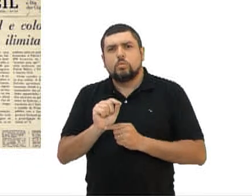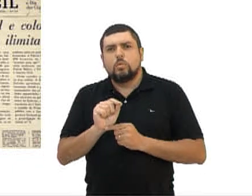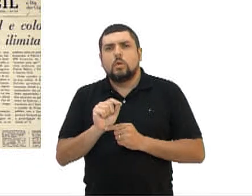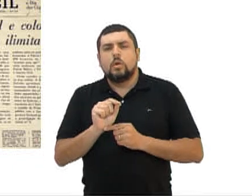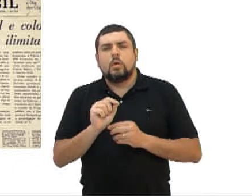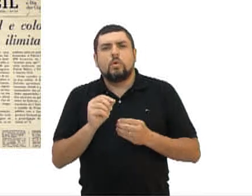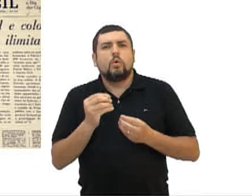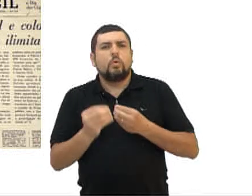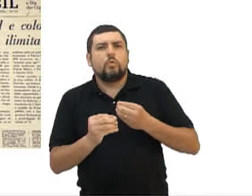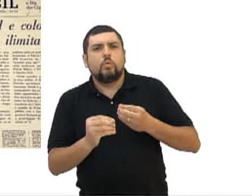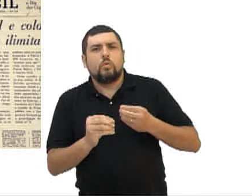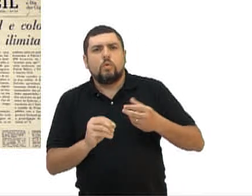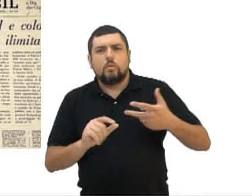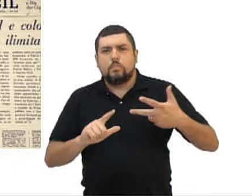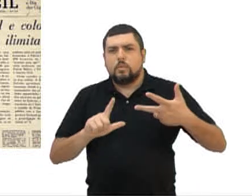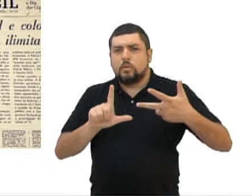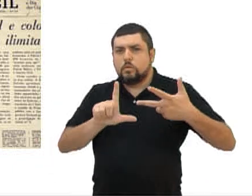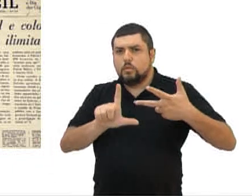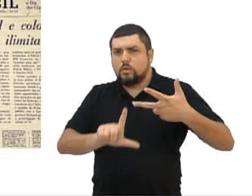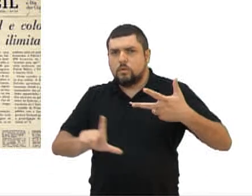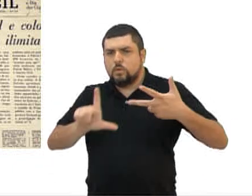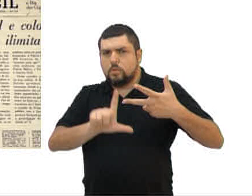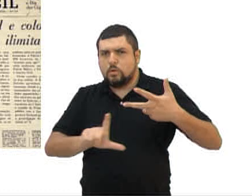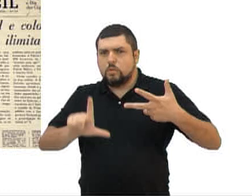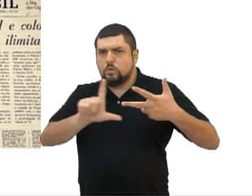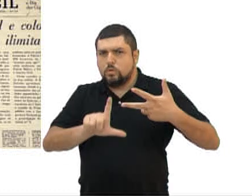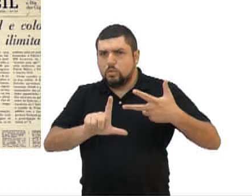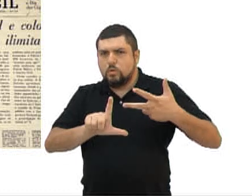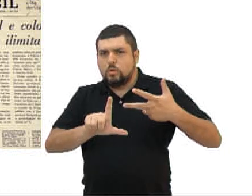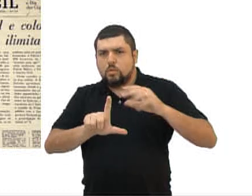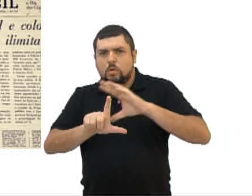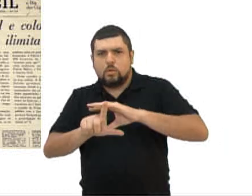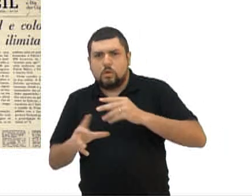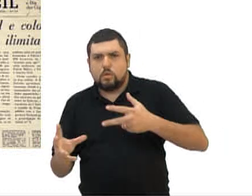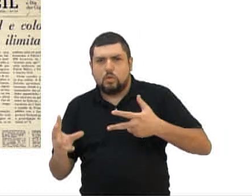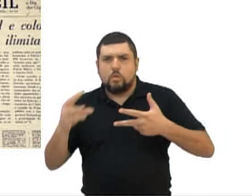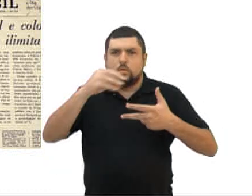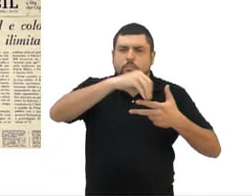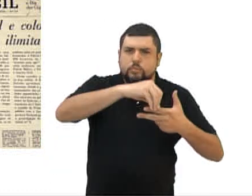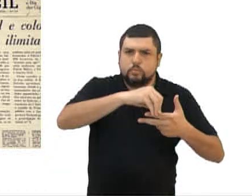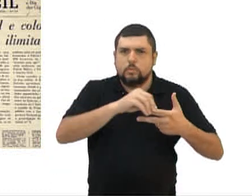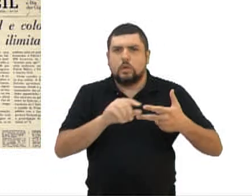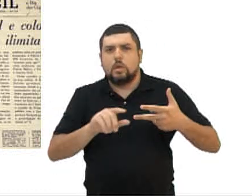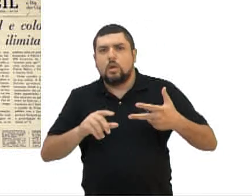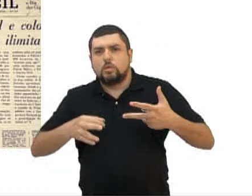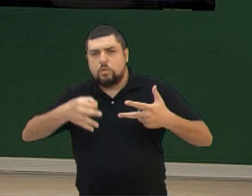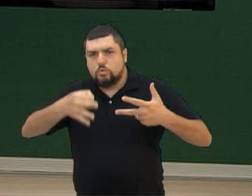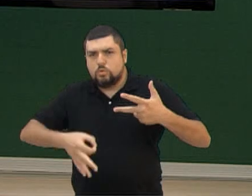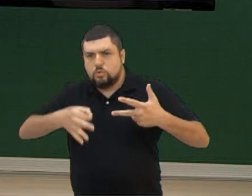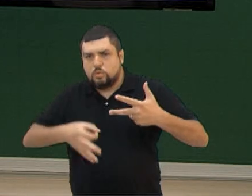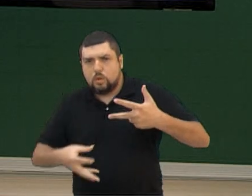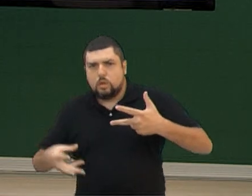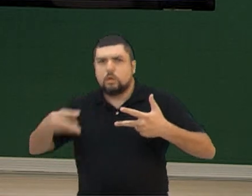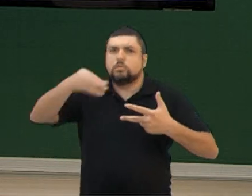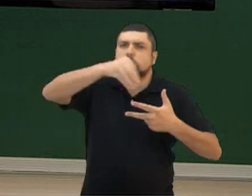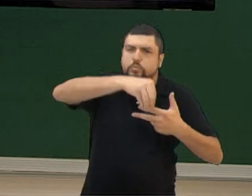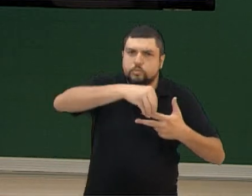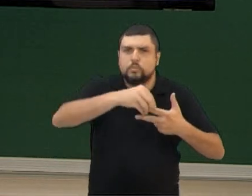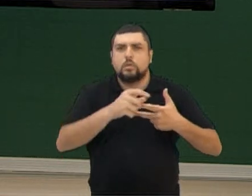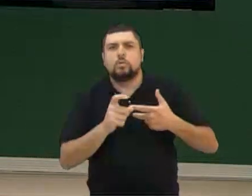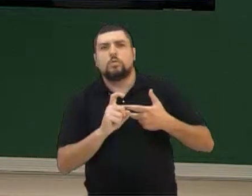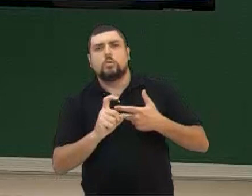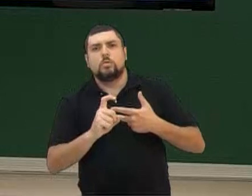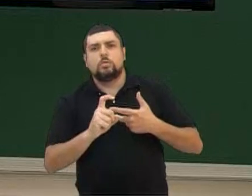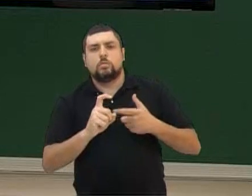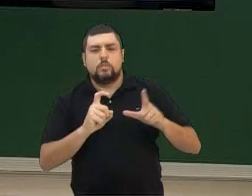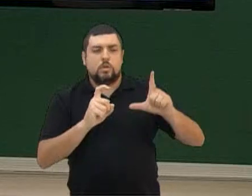de legislar e o poder, inclusive, controlado pelo judiciário. Então, ele vai limitar a ação dos outros dois poderes e